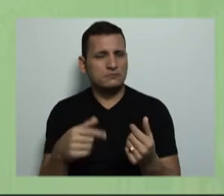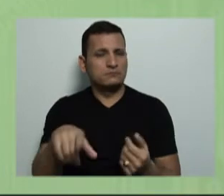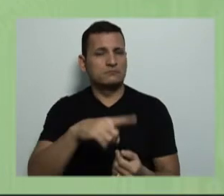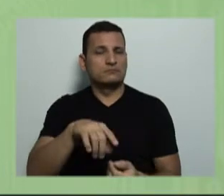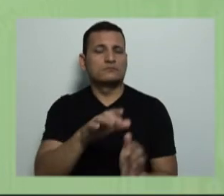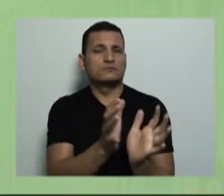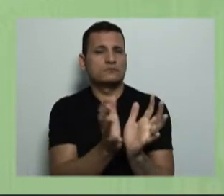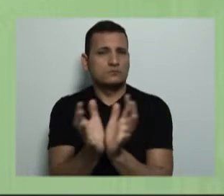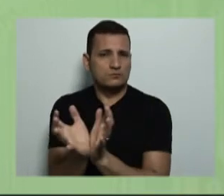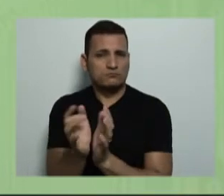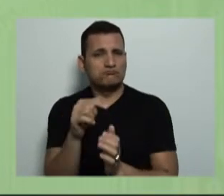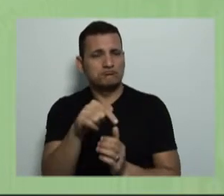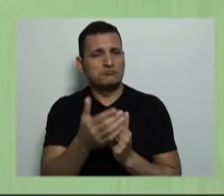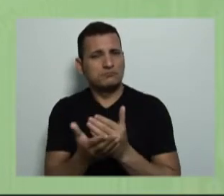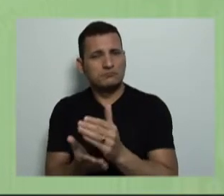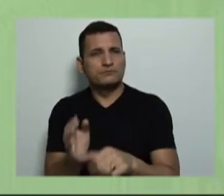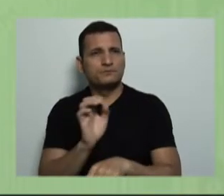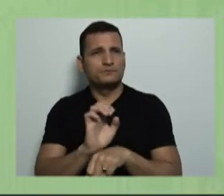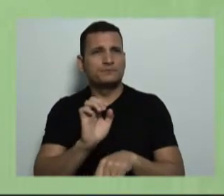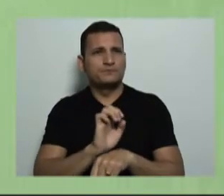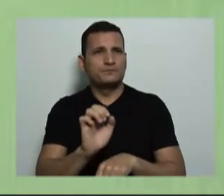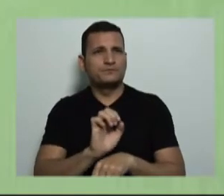estágio o iniciem.